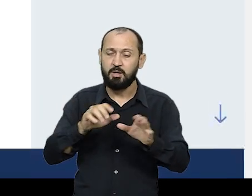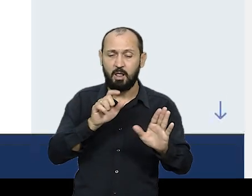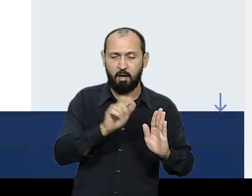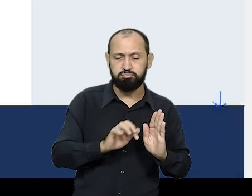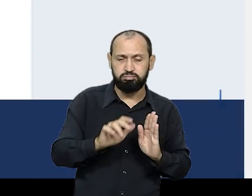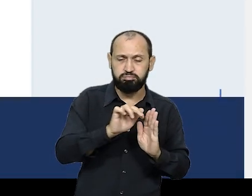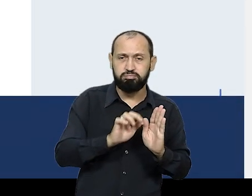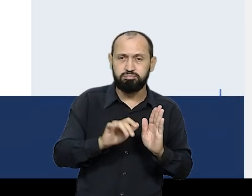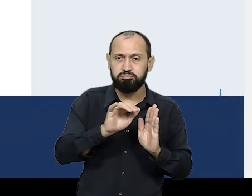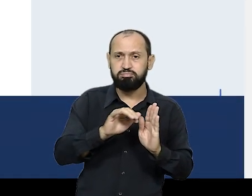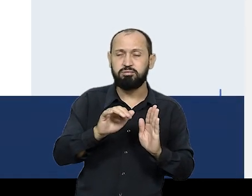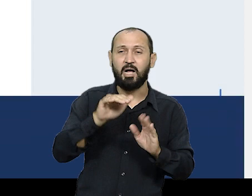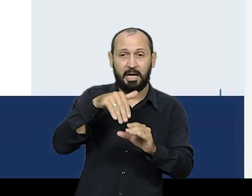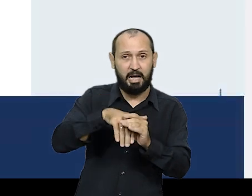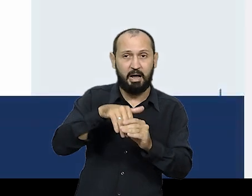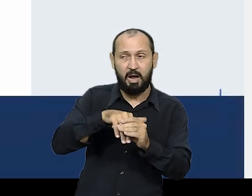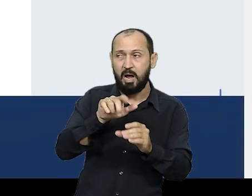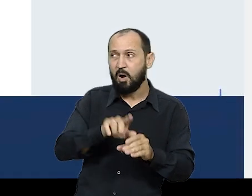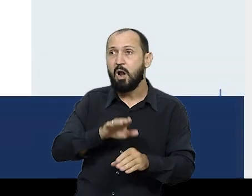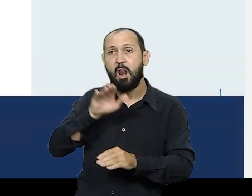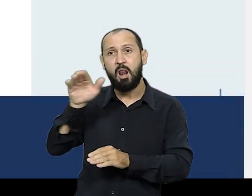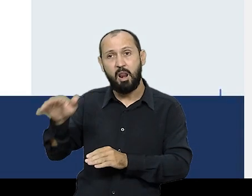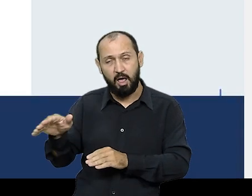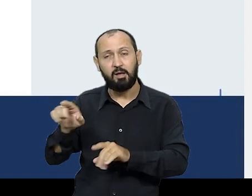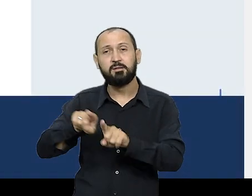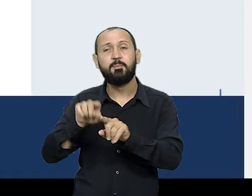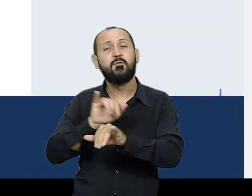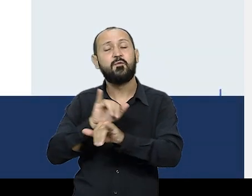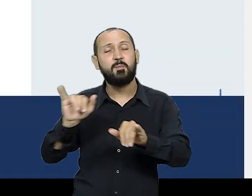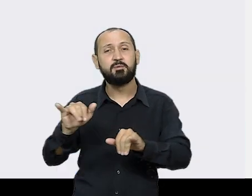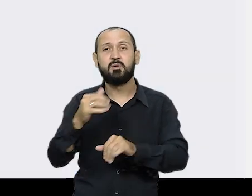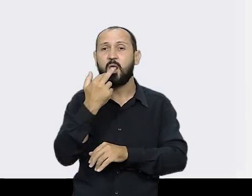também levando informação na sua língua materna agora.